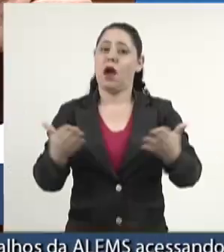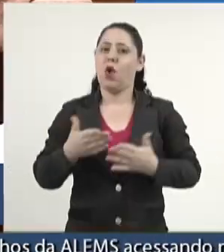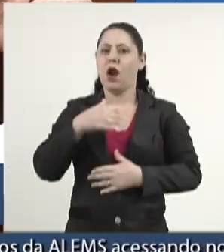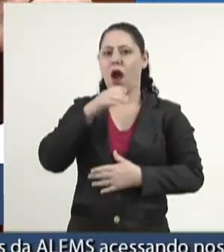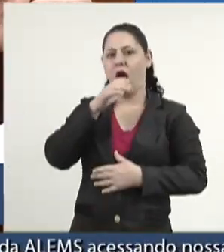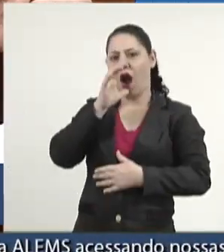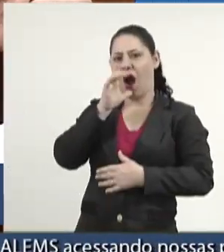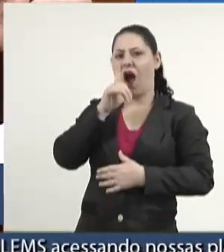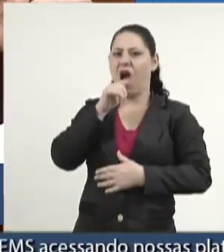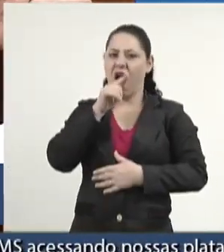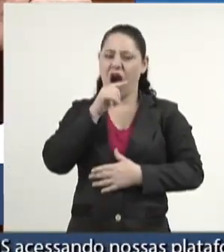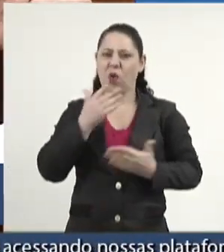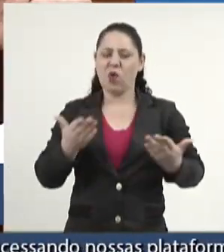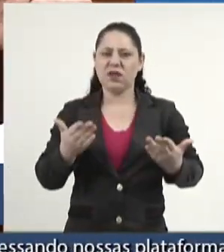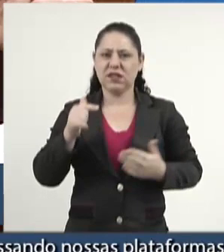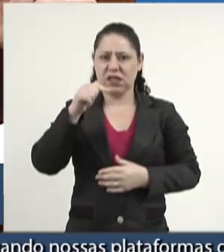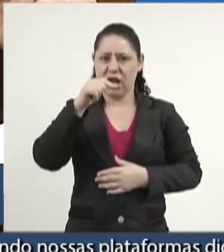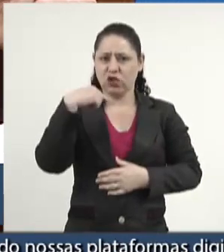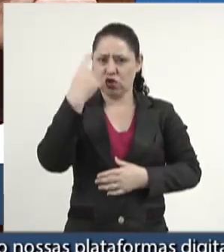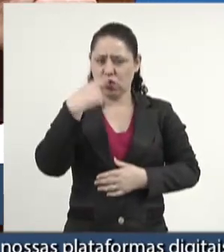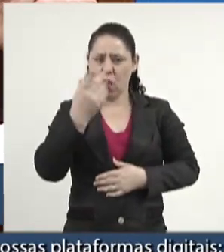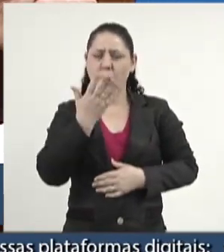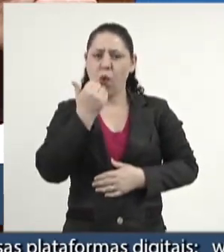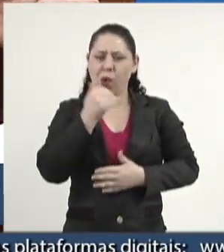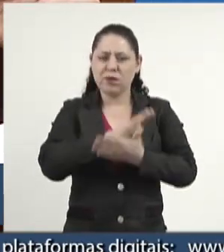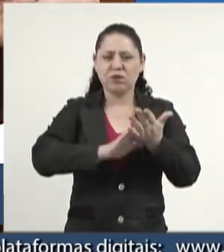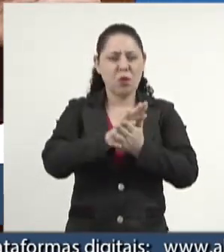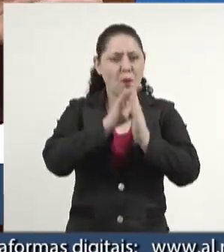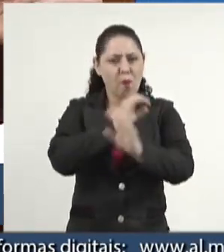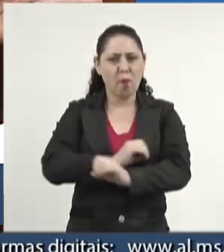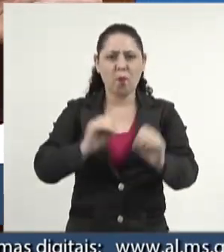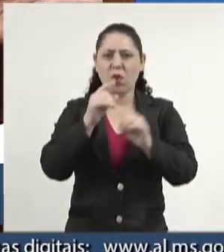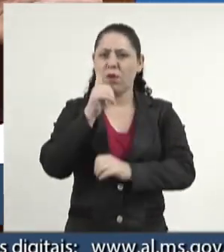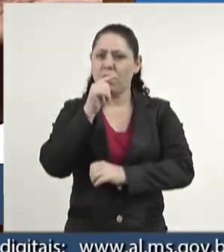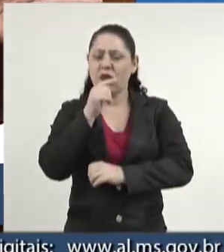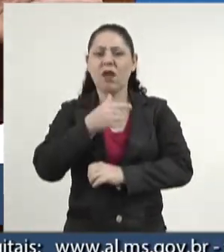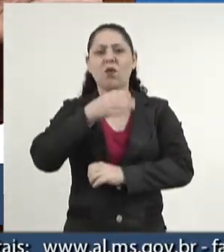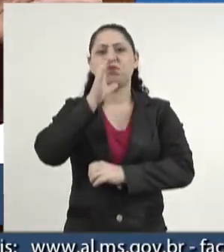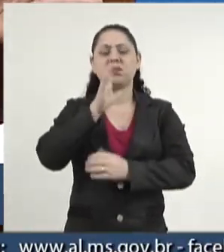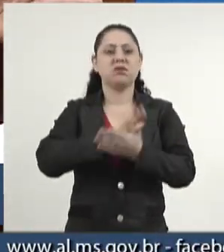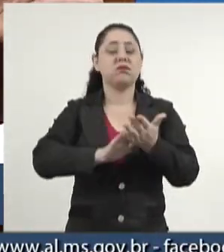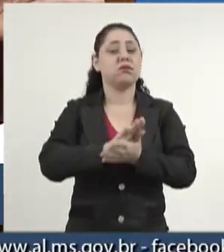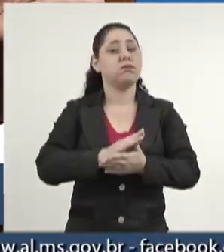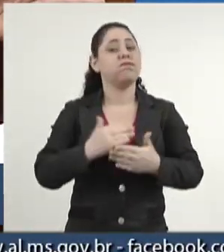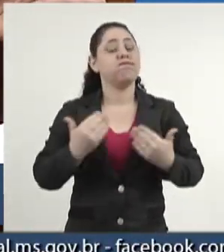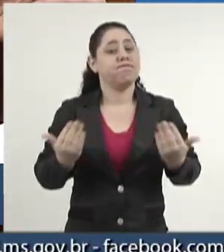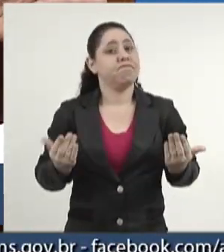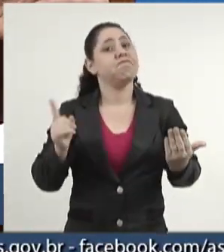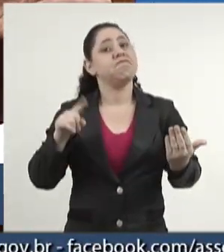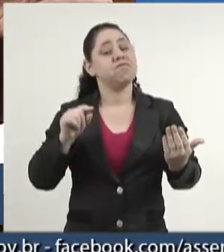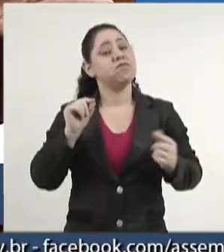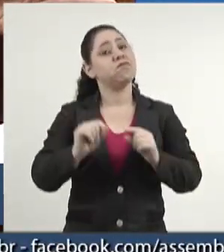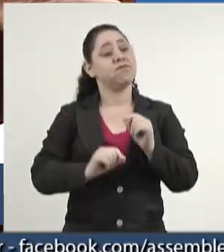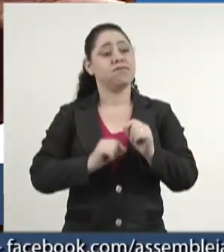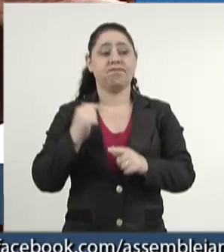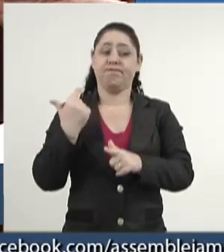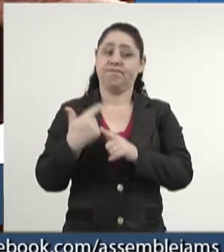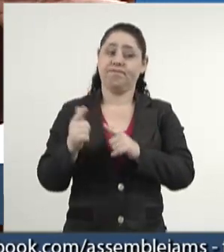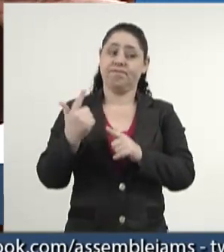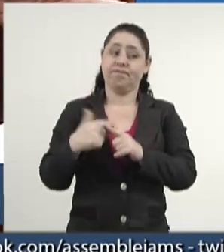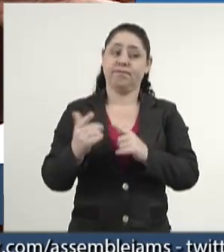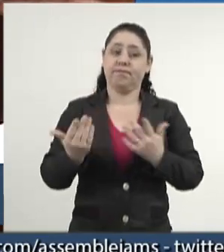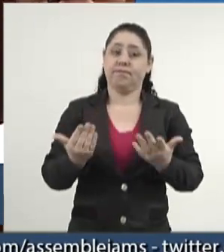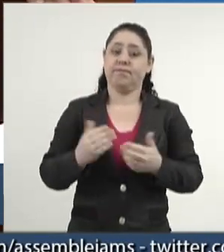água, né? 7 horas sem se alimentar, sem tomar água. Então, isso aí já é uma situação